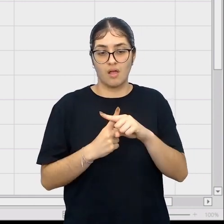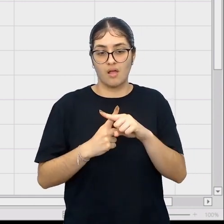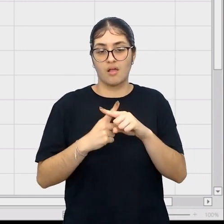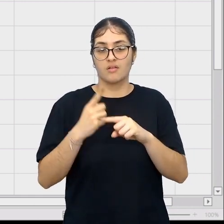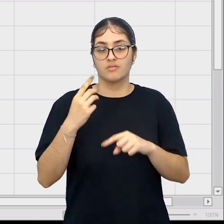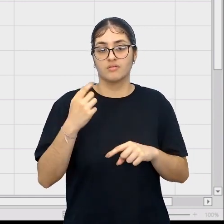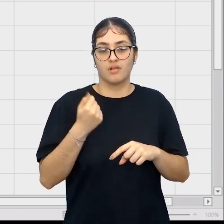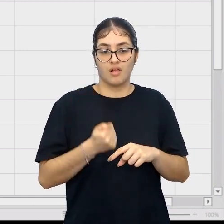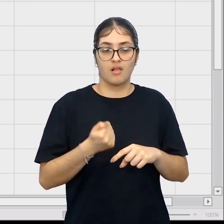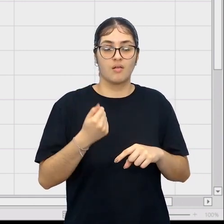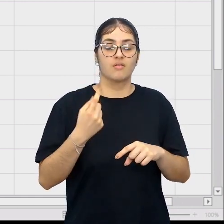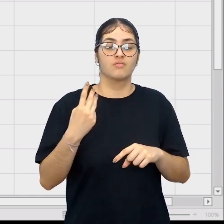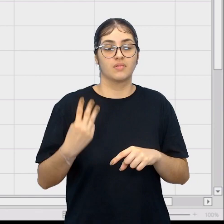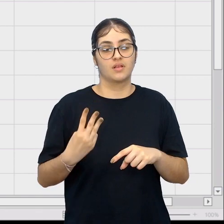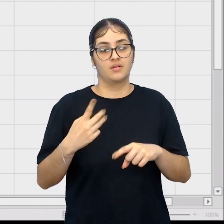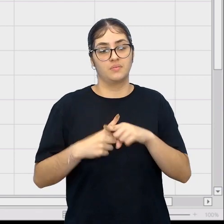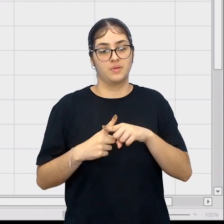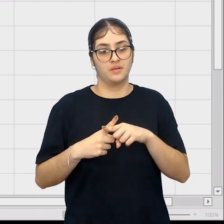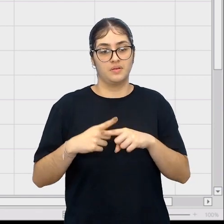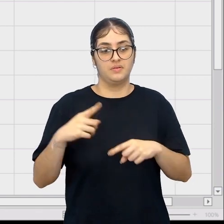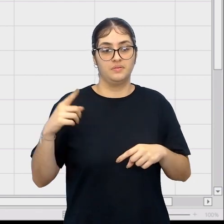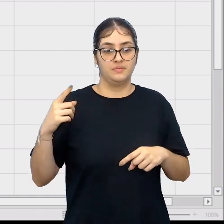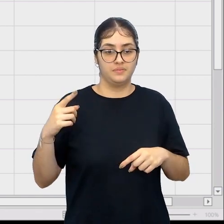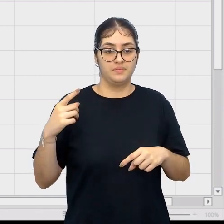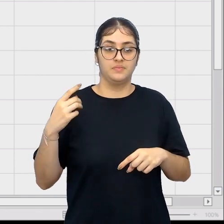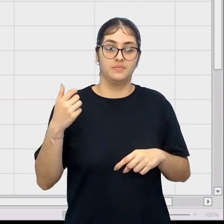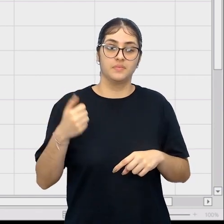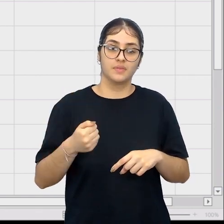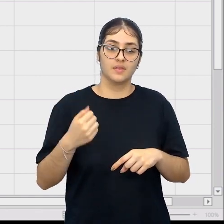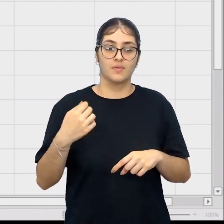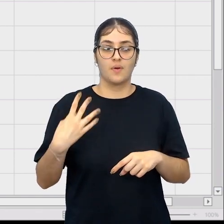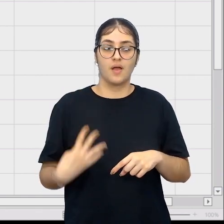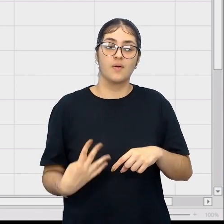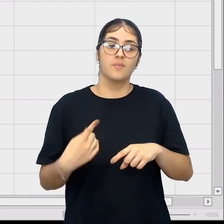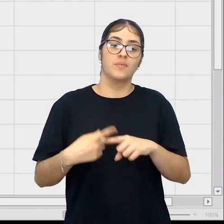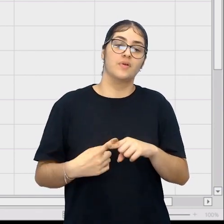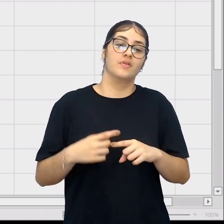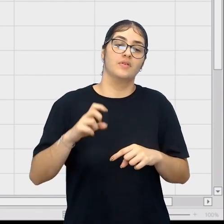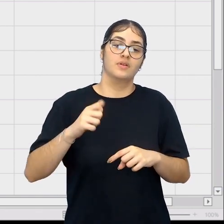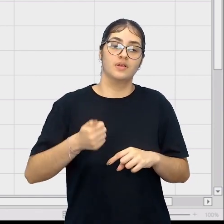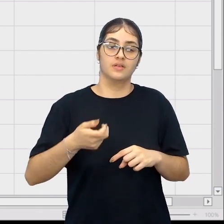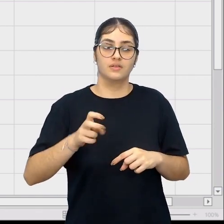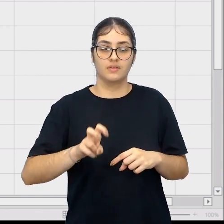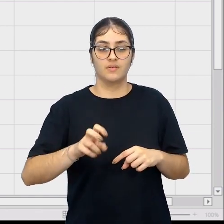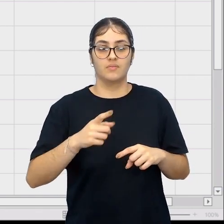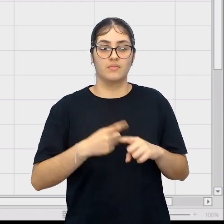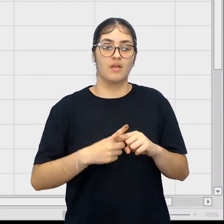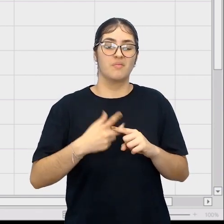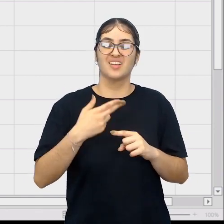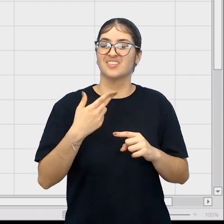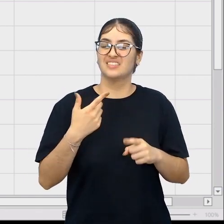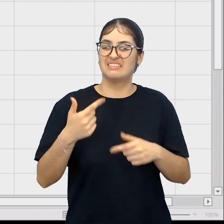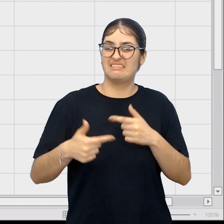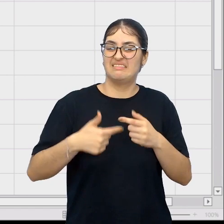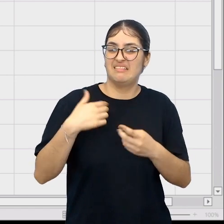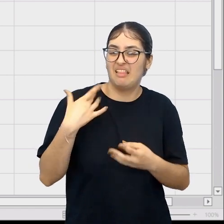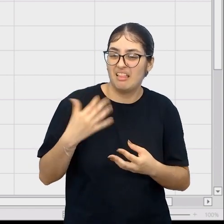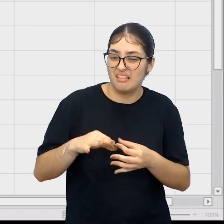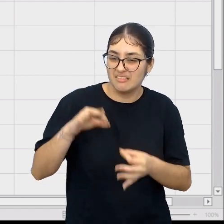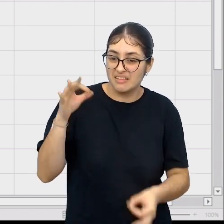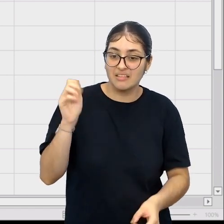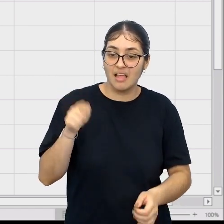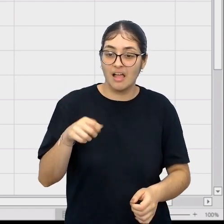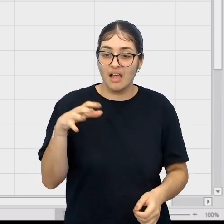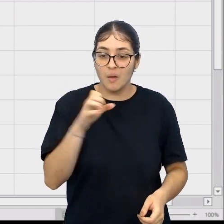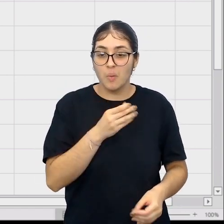fazer isso, né? Pode. Ó, A3 mais, Trabalhoso, A4 né? mais, A5 mais. Mas não dá trabalho? Dá. E fecha parênteses? Podia fazer